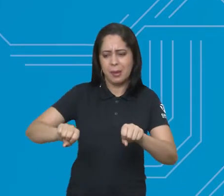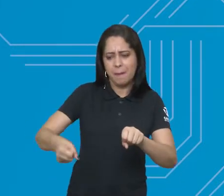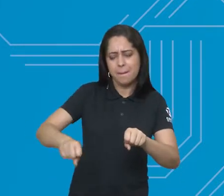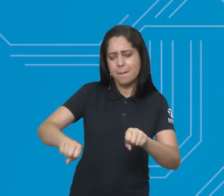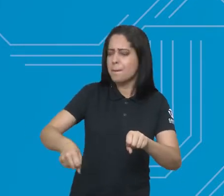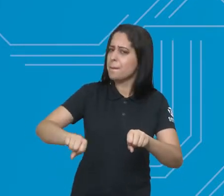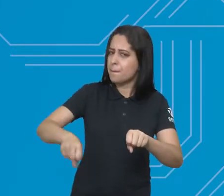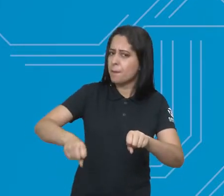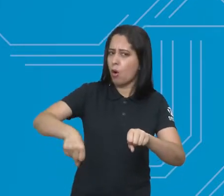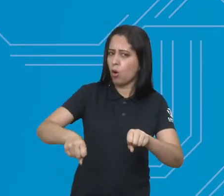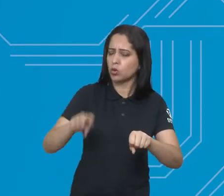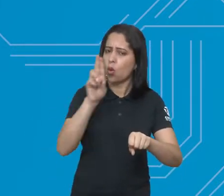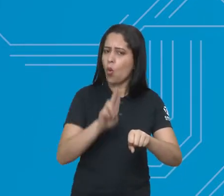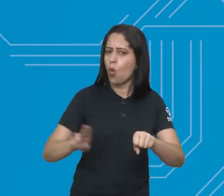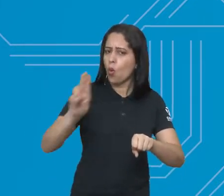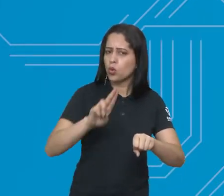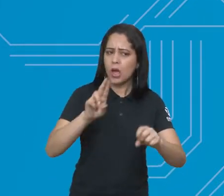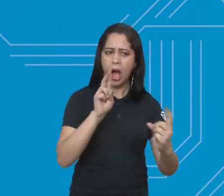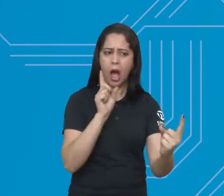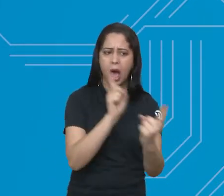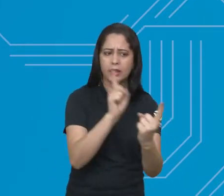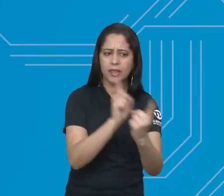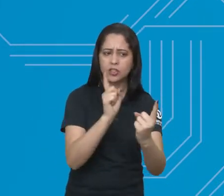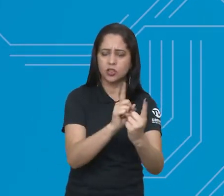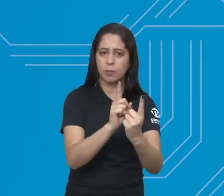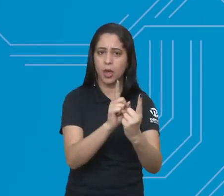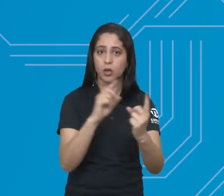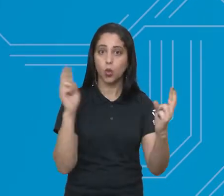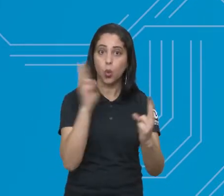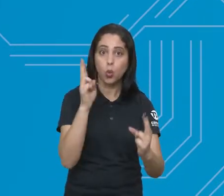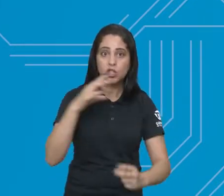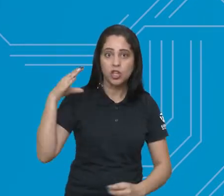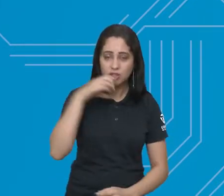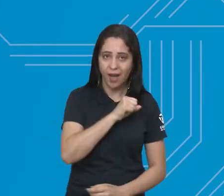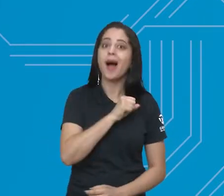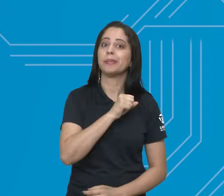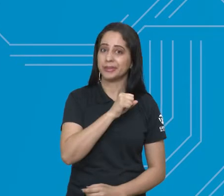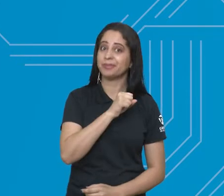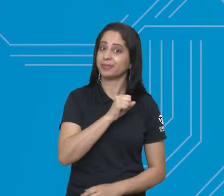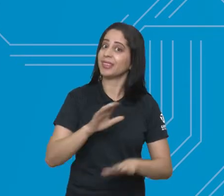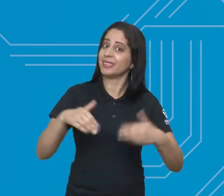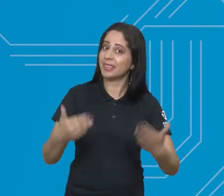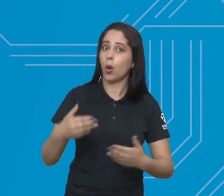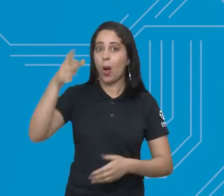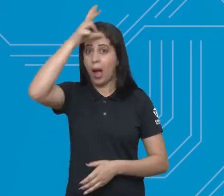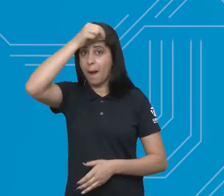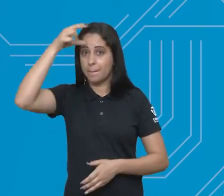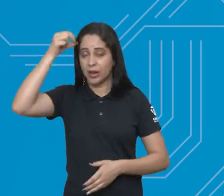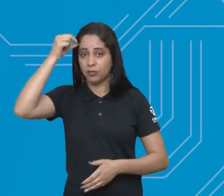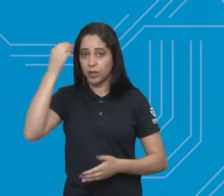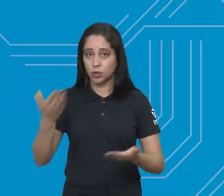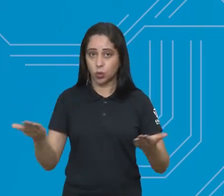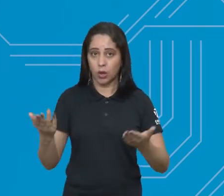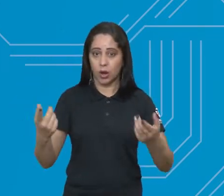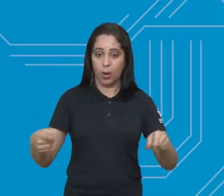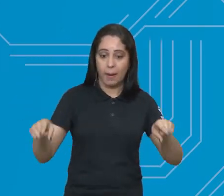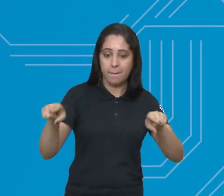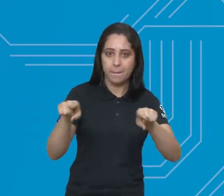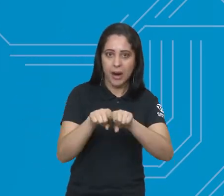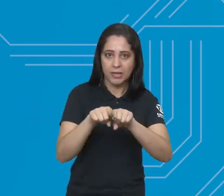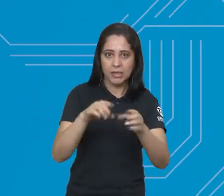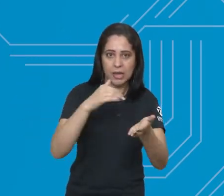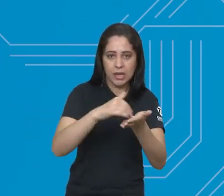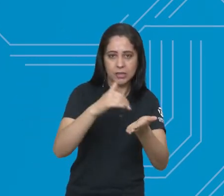E se motos fossem utilizadas para agilizar atendimentos de emergência? Um novo serviço da Prefeitura de São José,